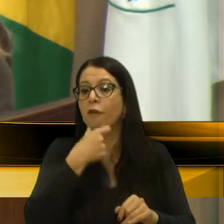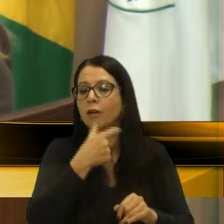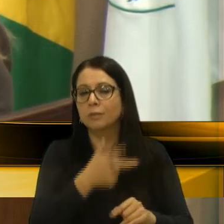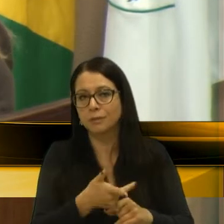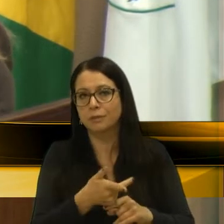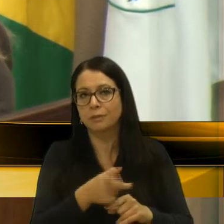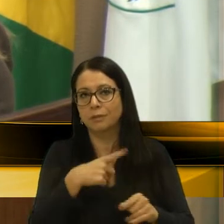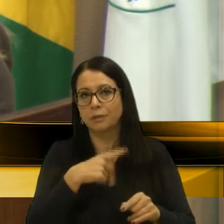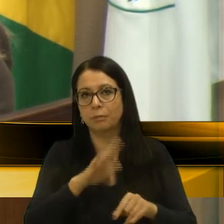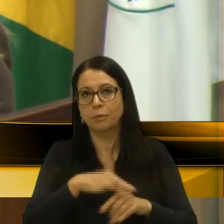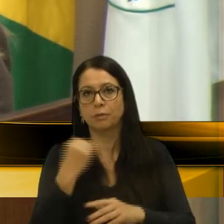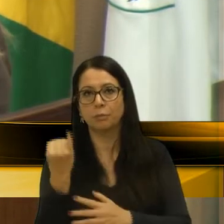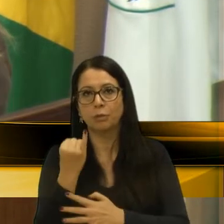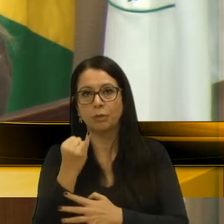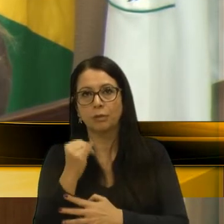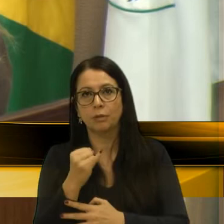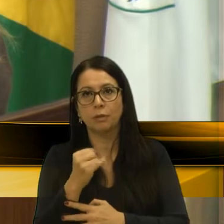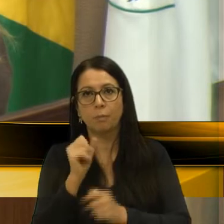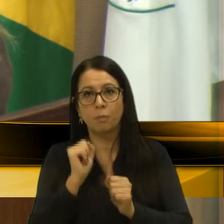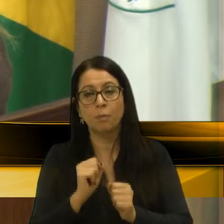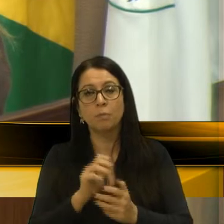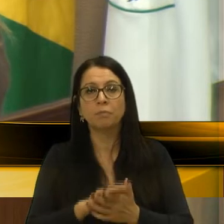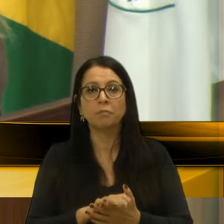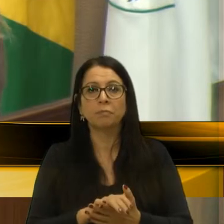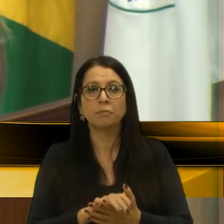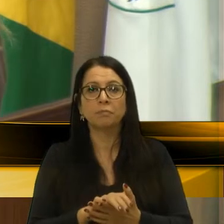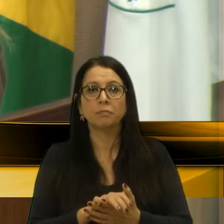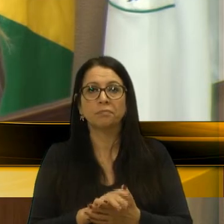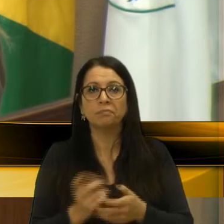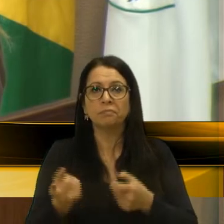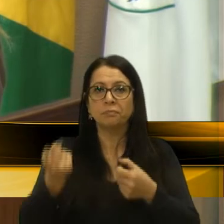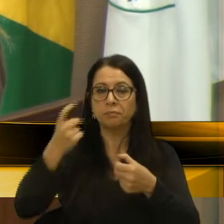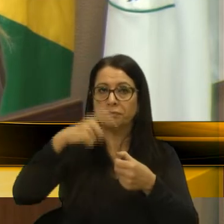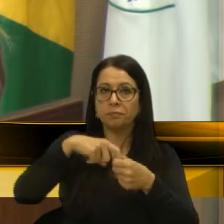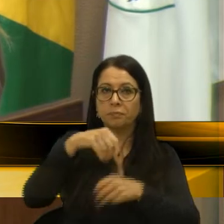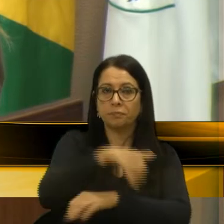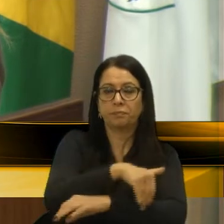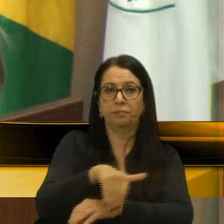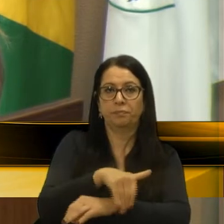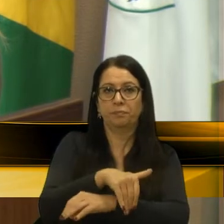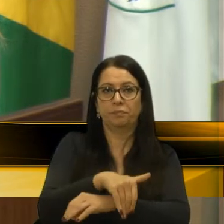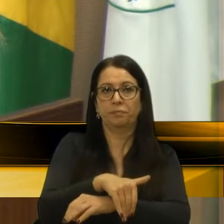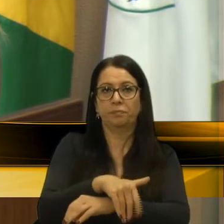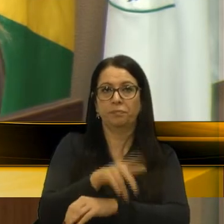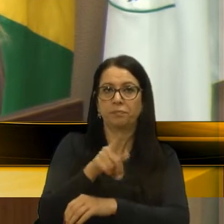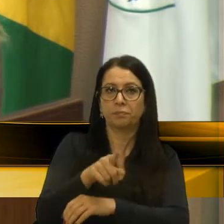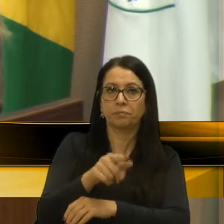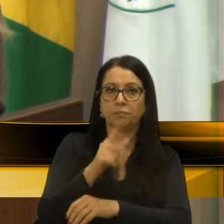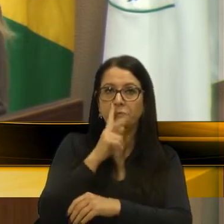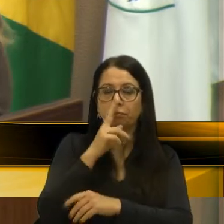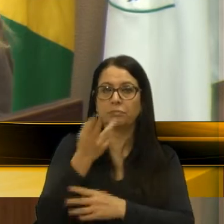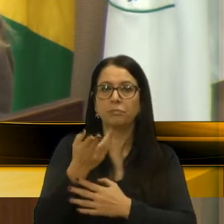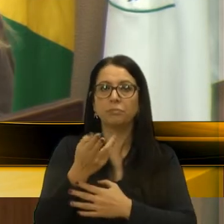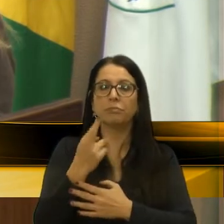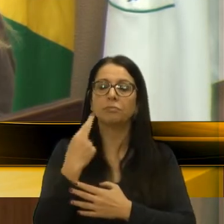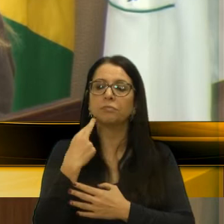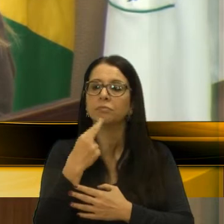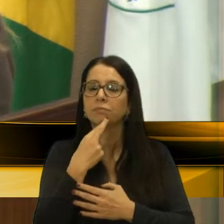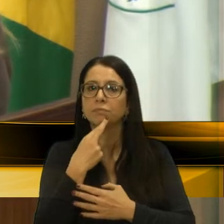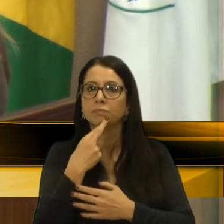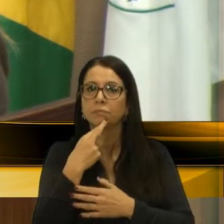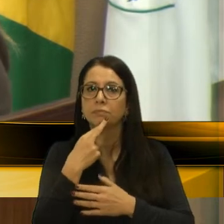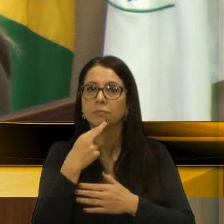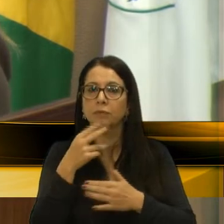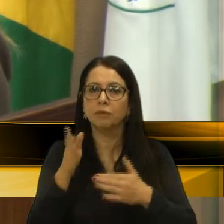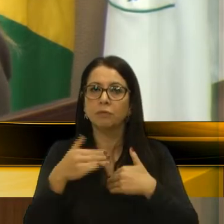o que tem de mais importante, a gente poder voltar para as ruas. Gente, quando um restaurante fecha mais cedo ou